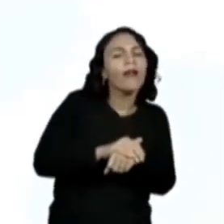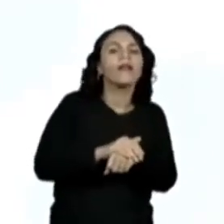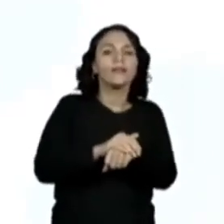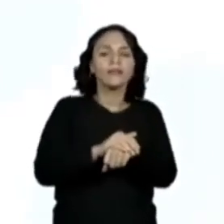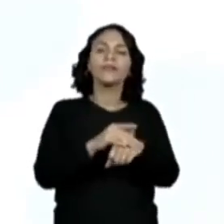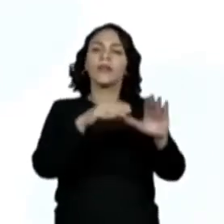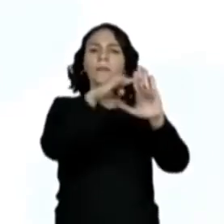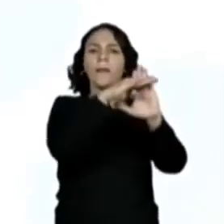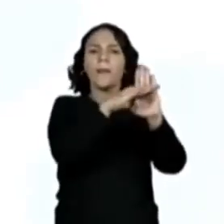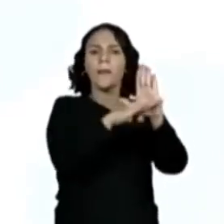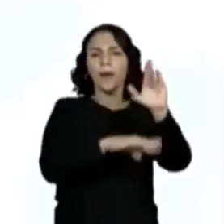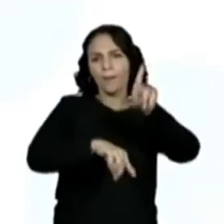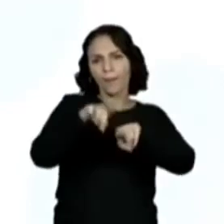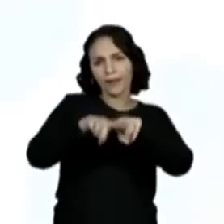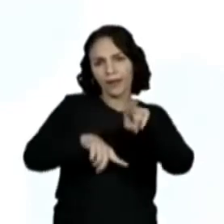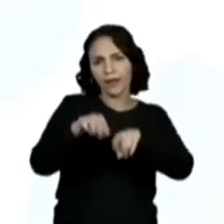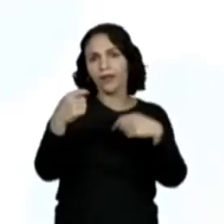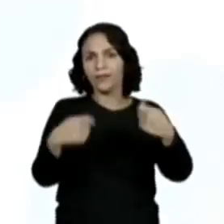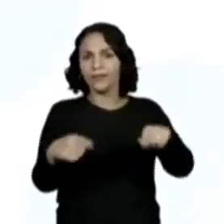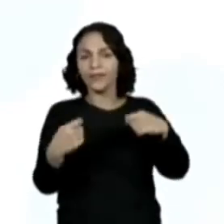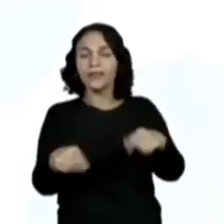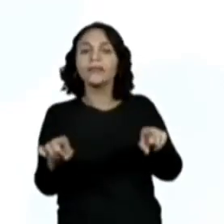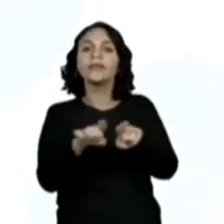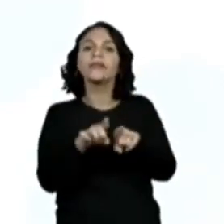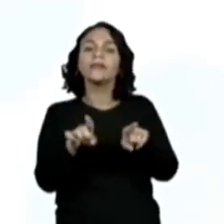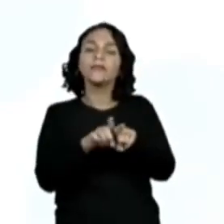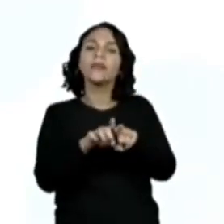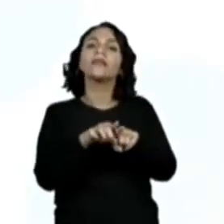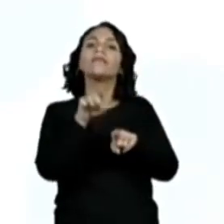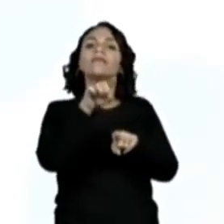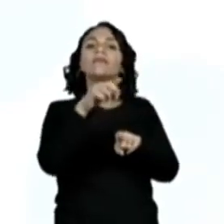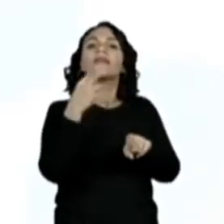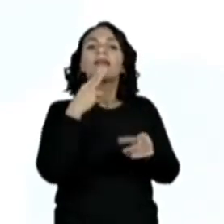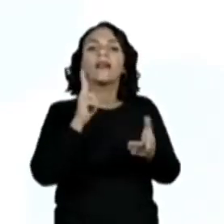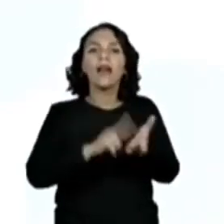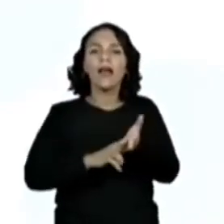lista de materiais e tivemos também a lista de cartas estudadas.